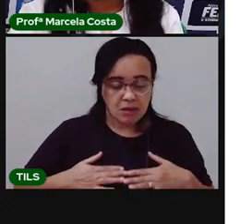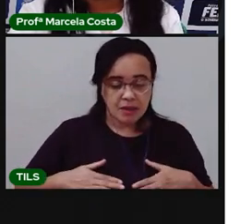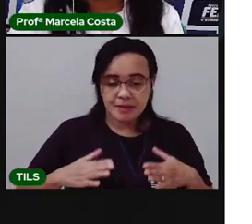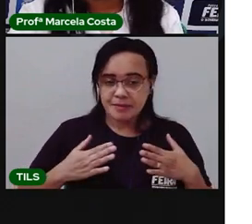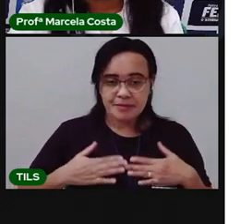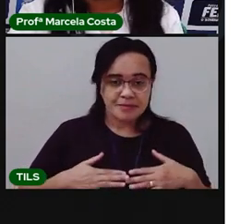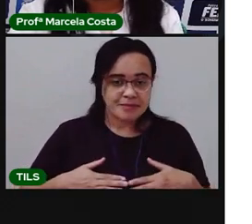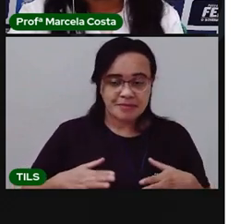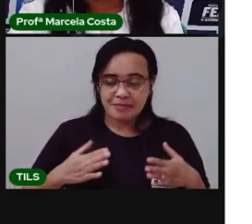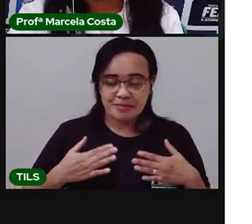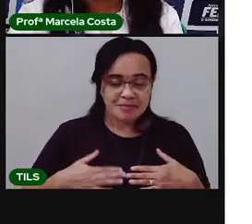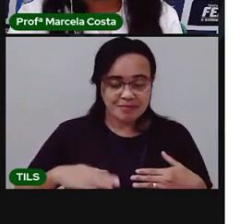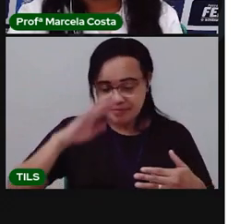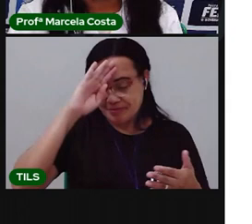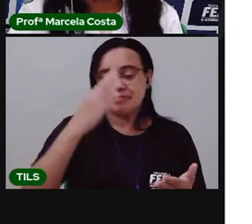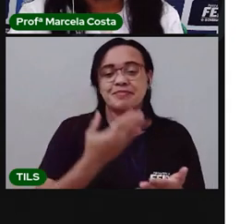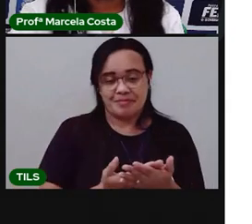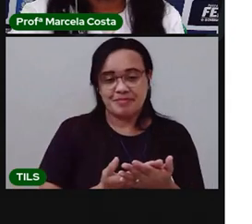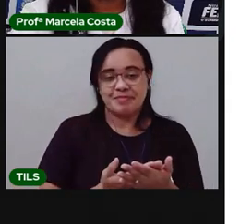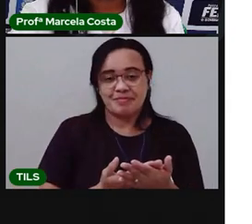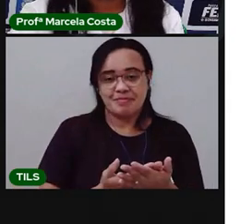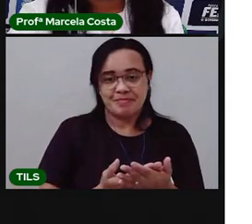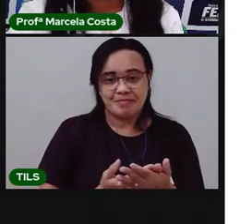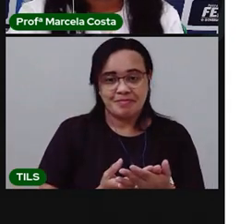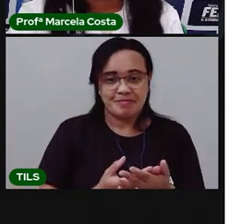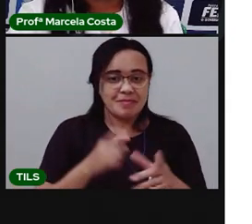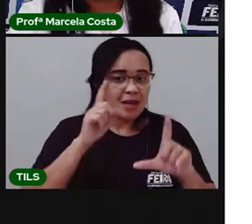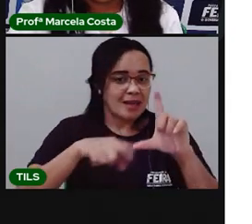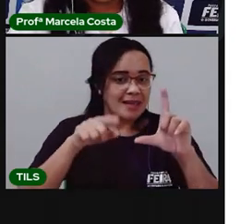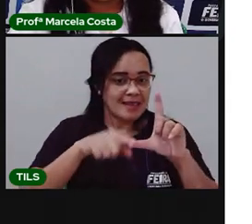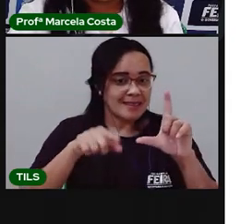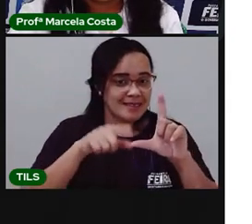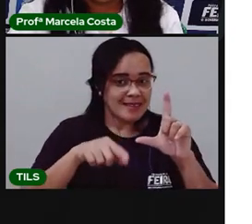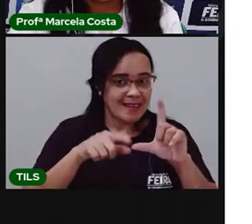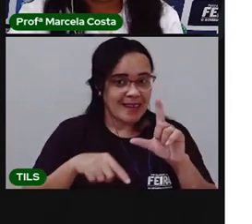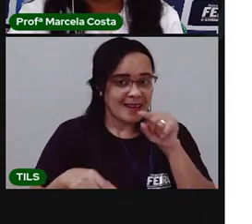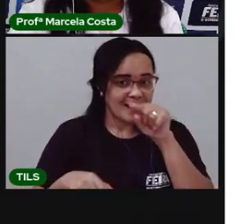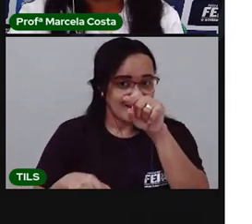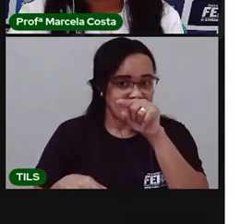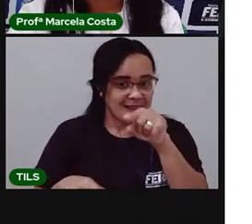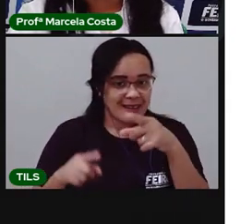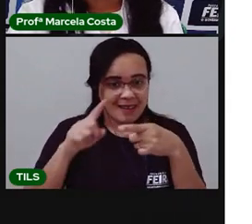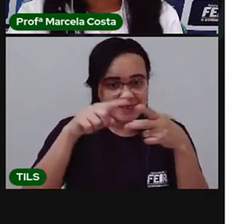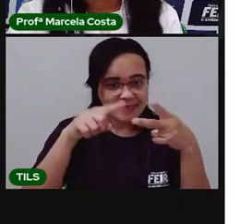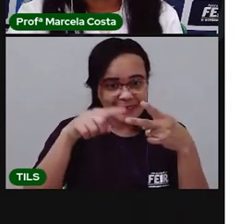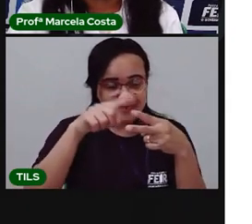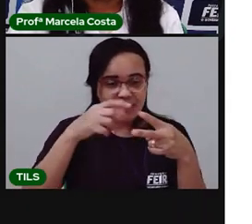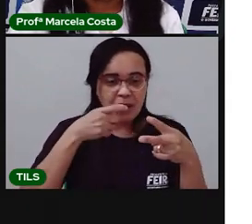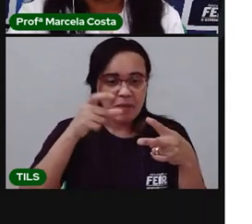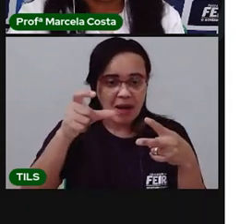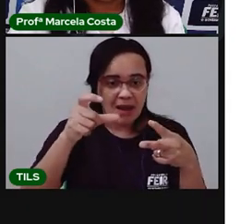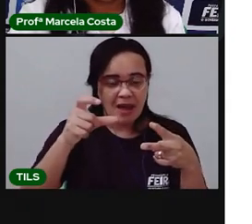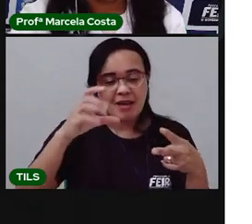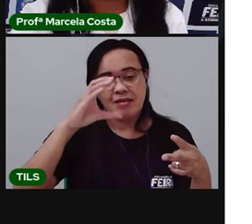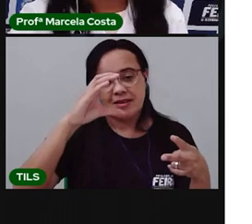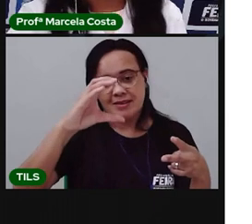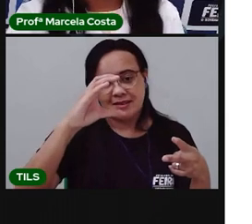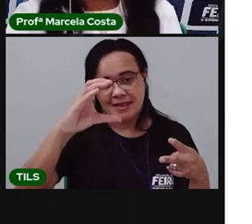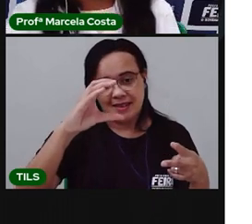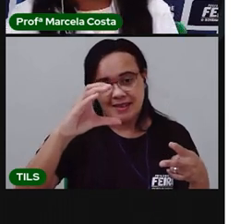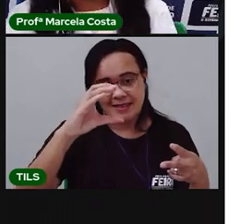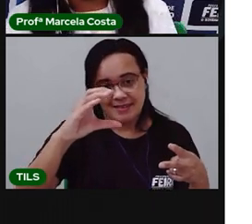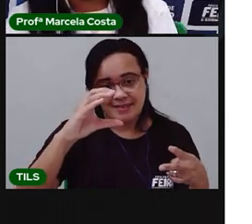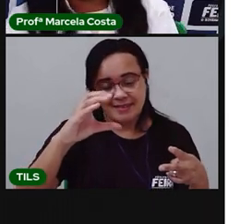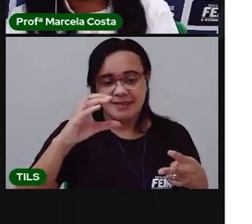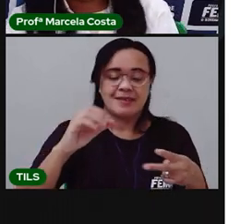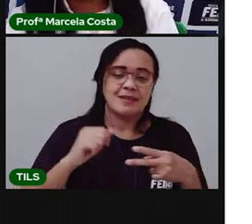Calma e confiança começam com a letra C, né? Desenhe aqui qual